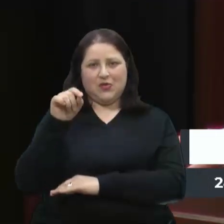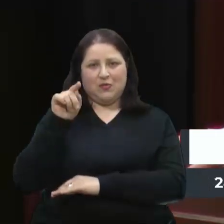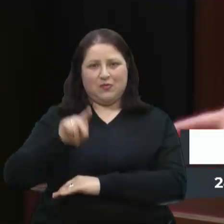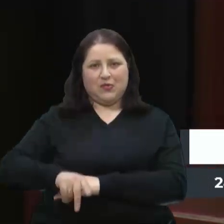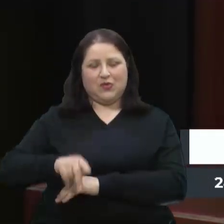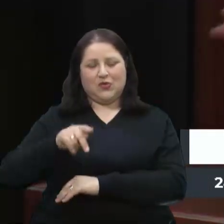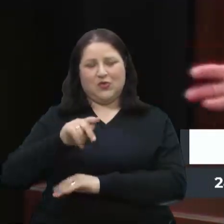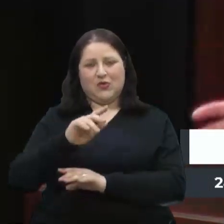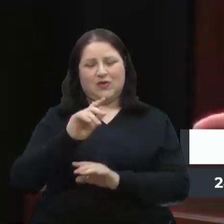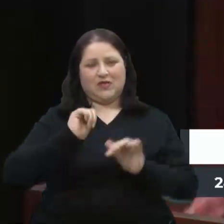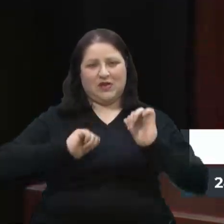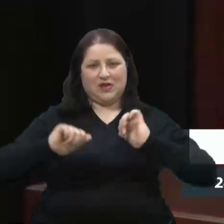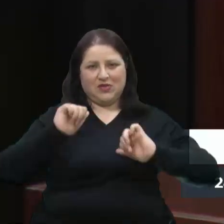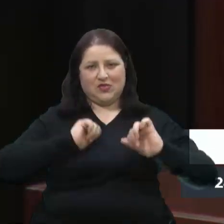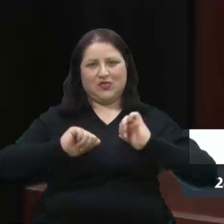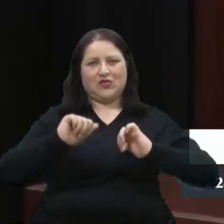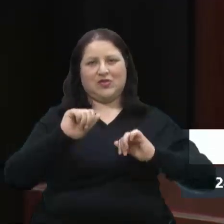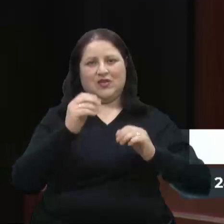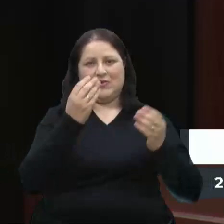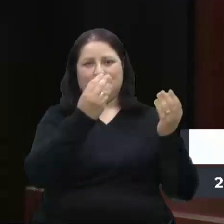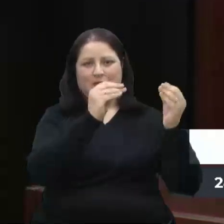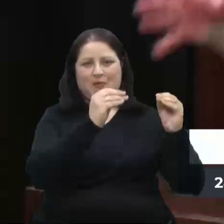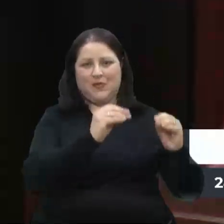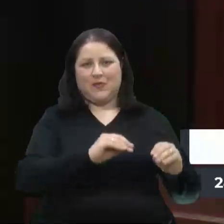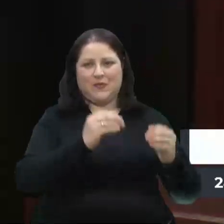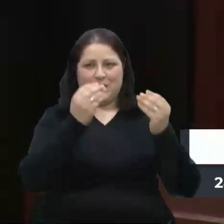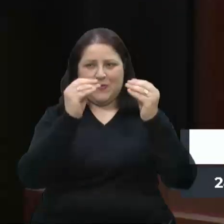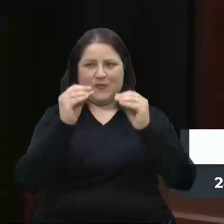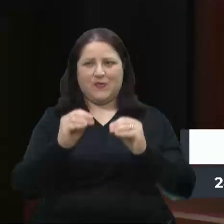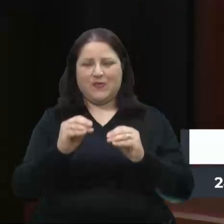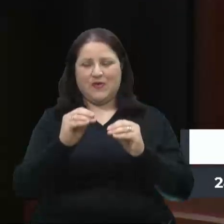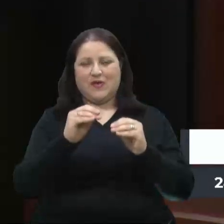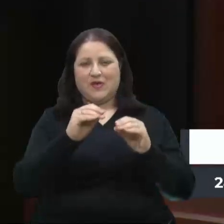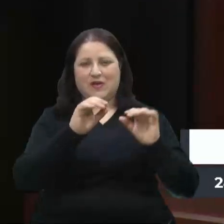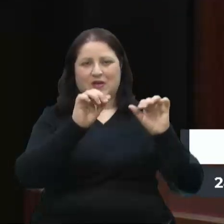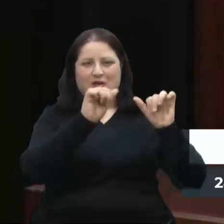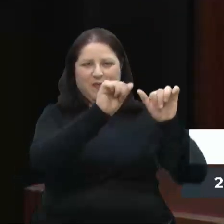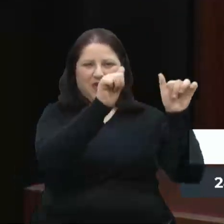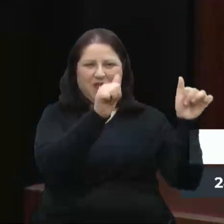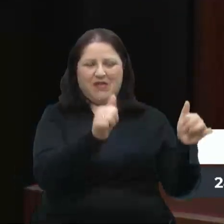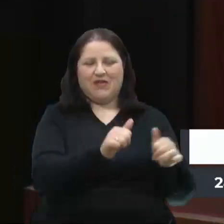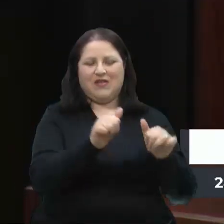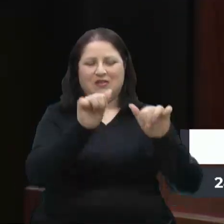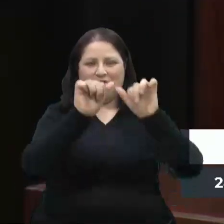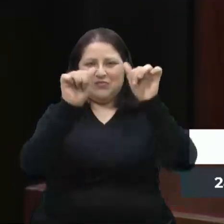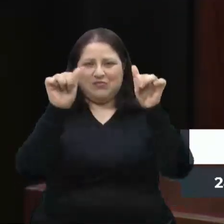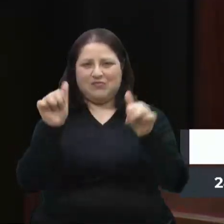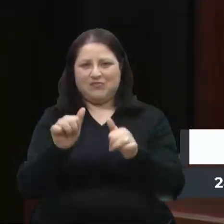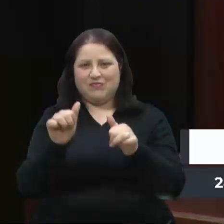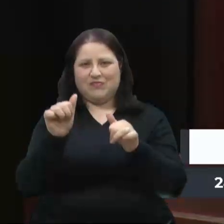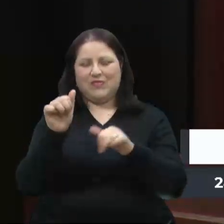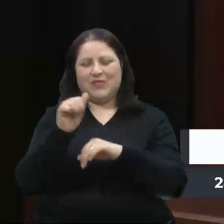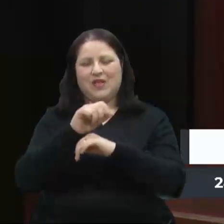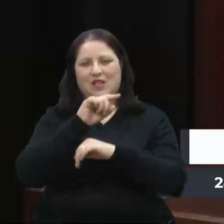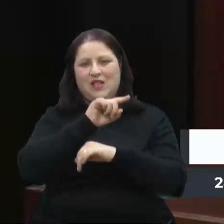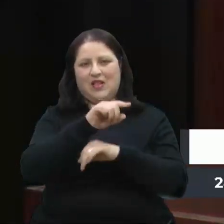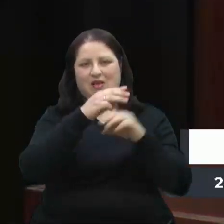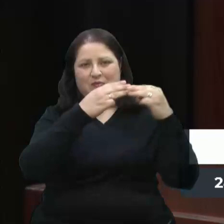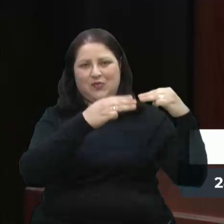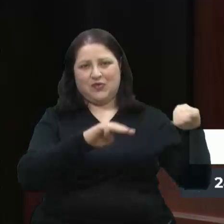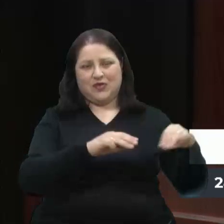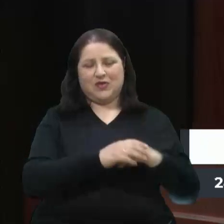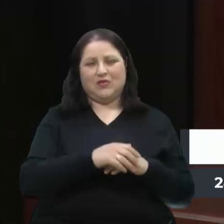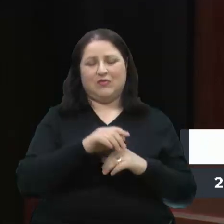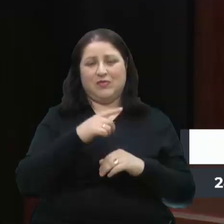as obras que tem no museu. E desses mais de 1000 artistas, apenas 22 são negros e